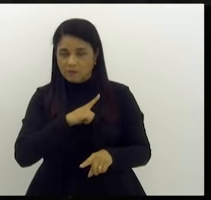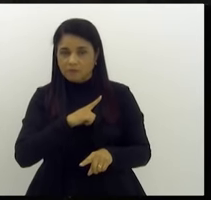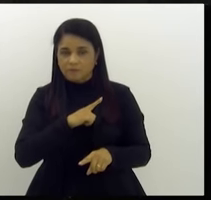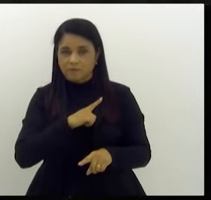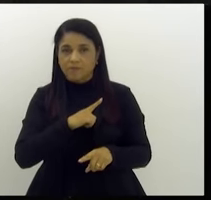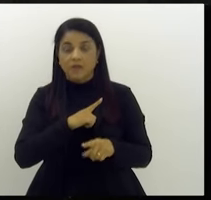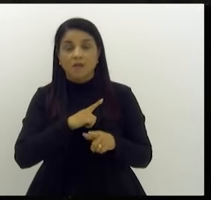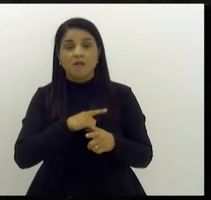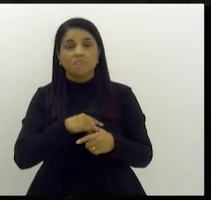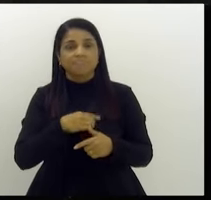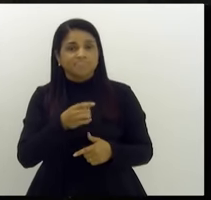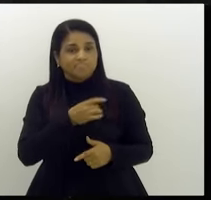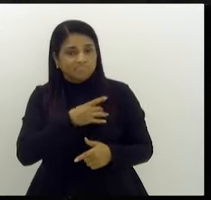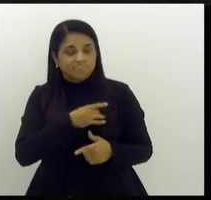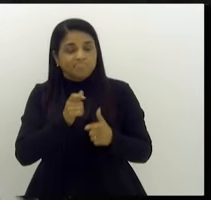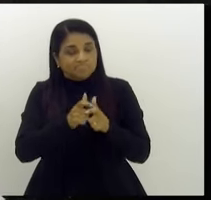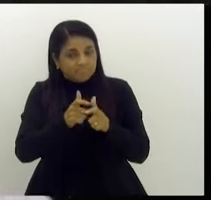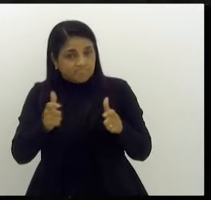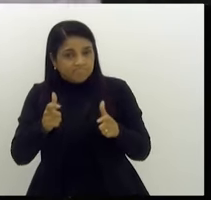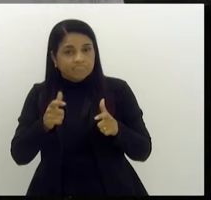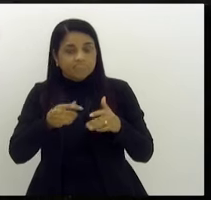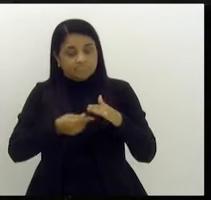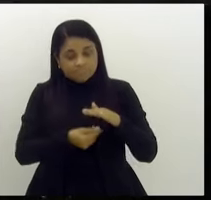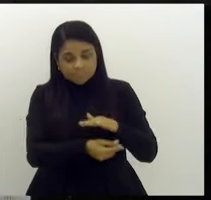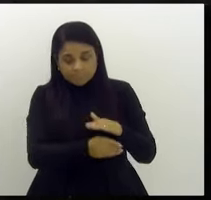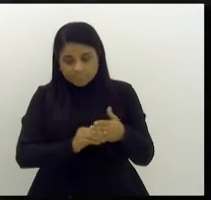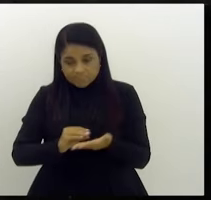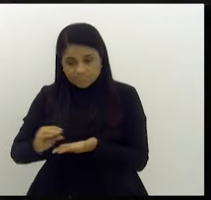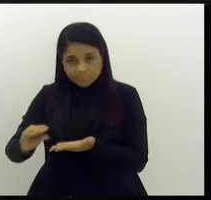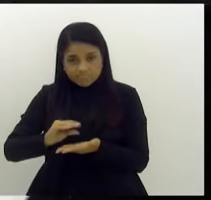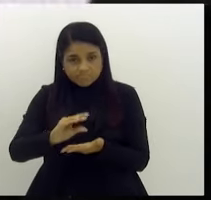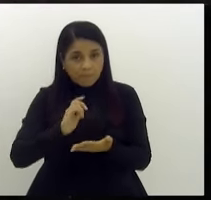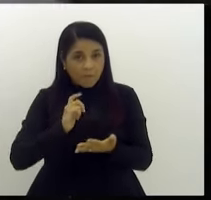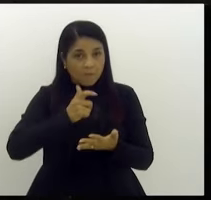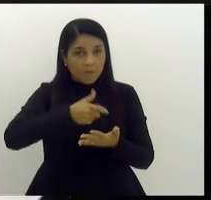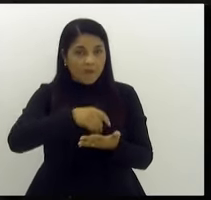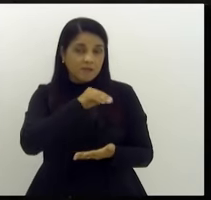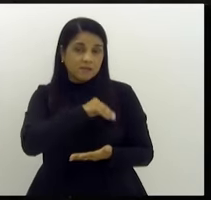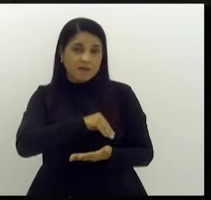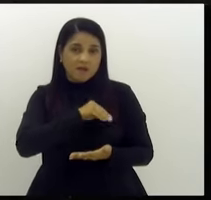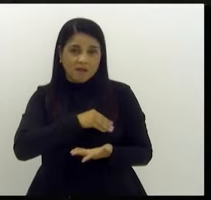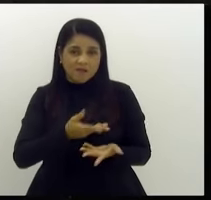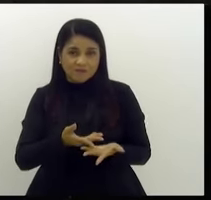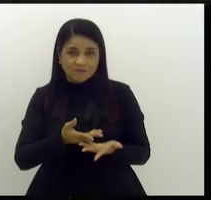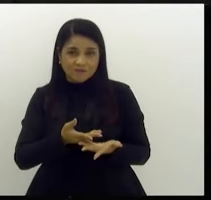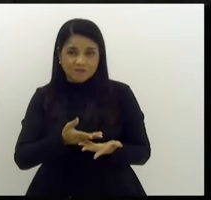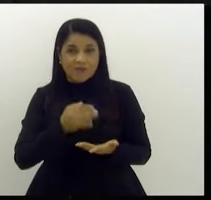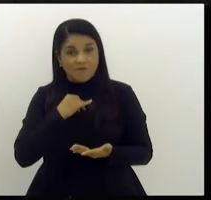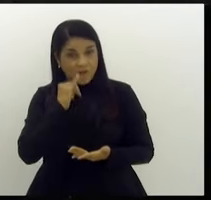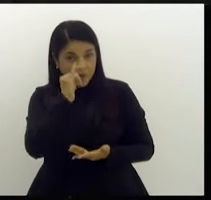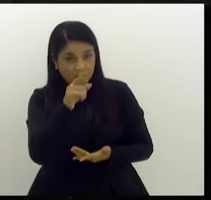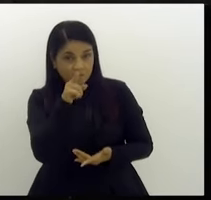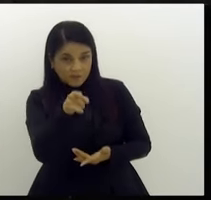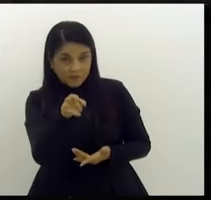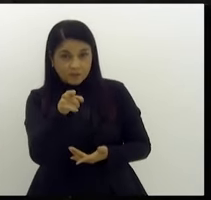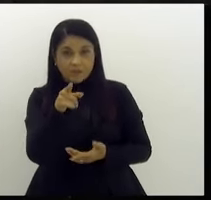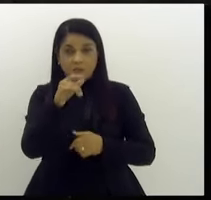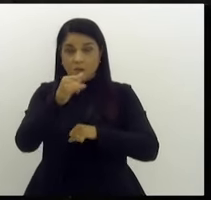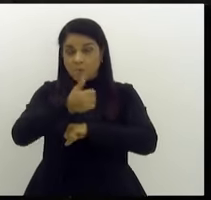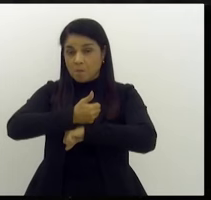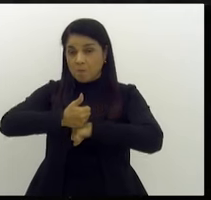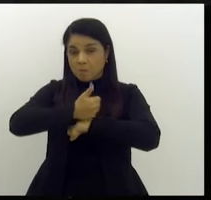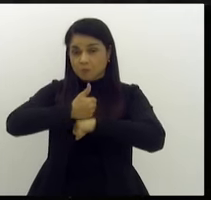Da ampliação do uso dos recursos do fundo para pagamento de pessoal porque basicamente éa dizer para você produtor Cultural de